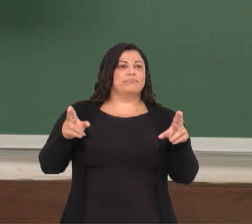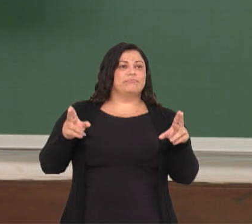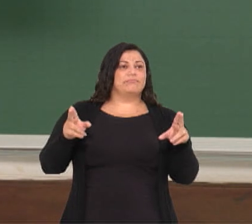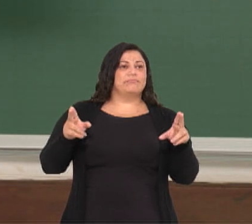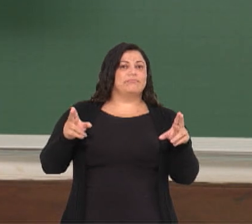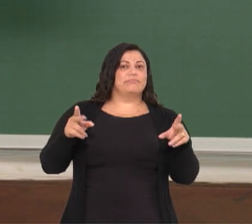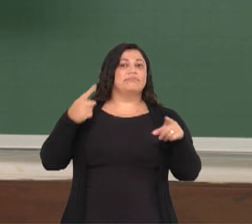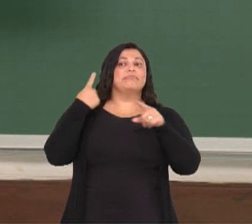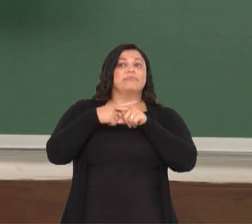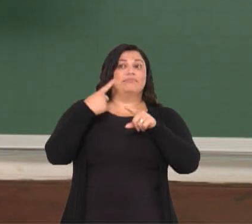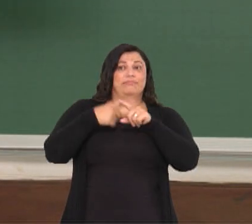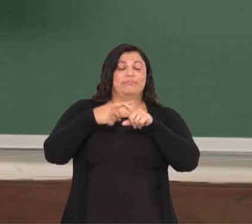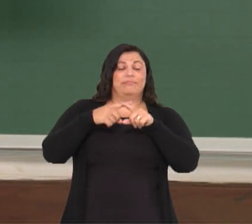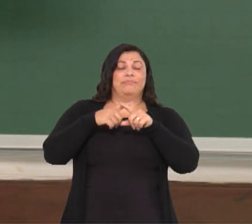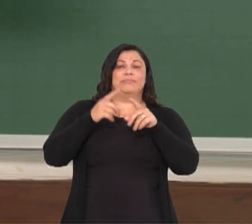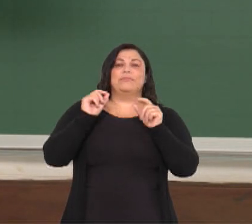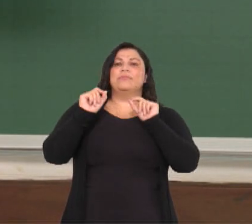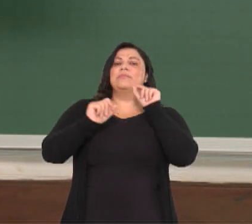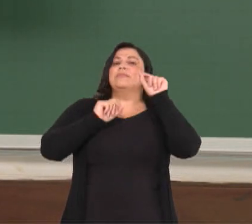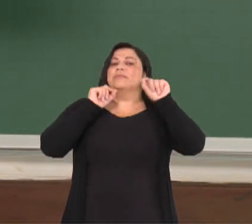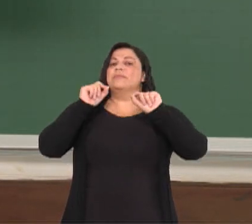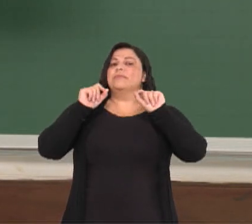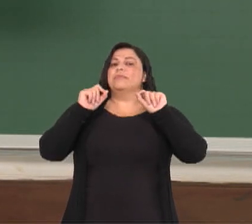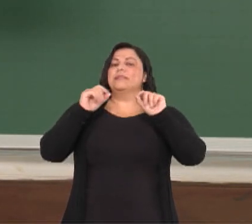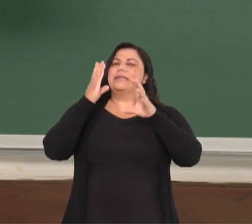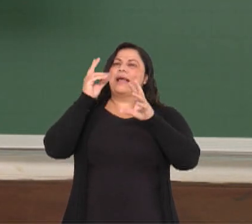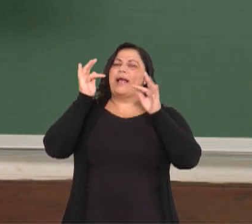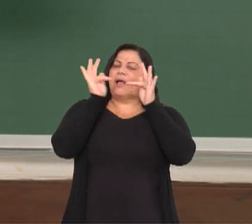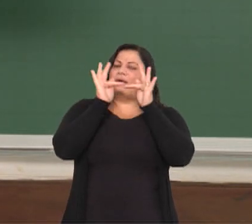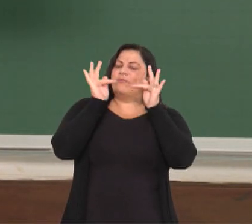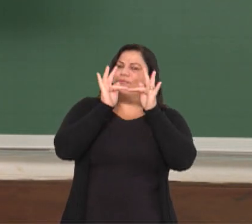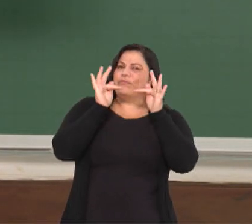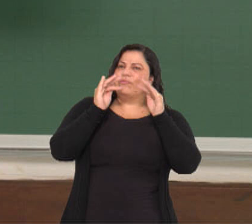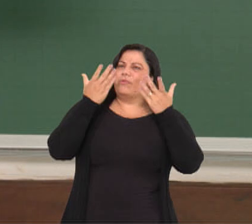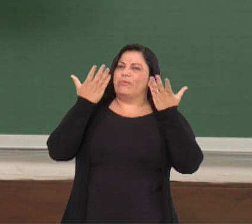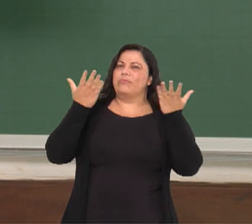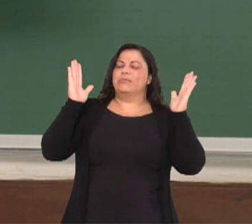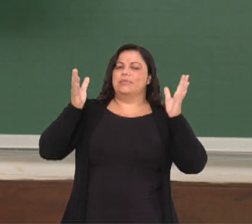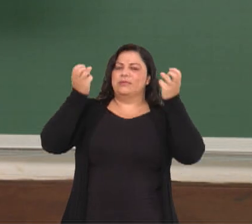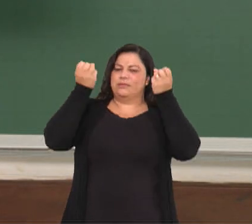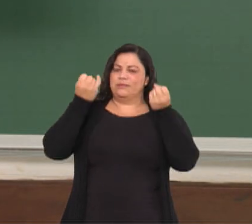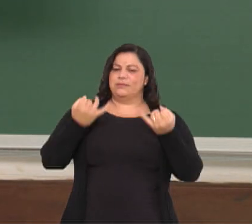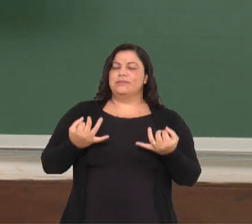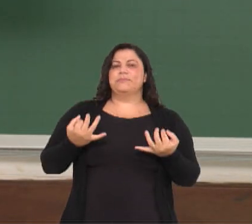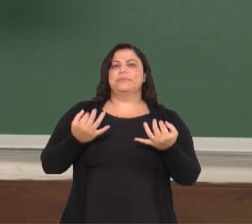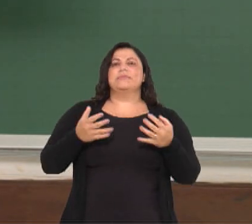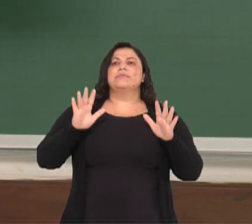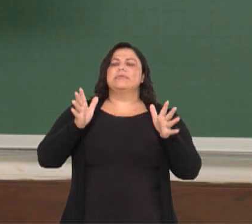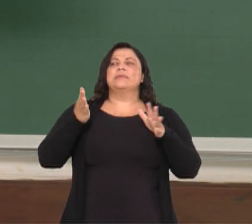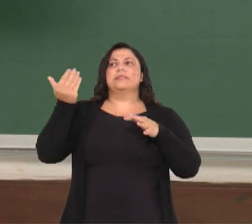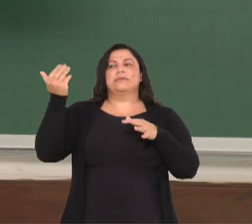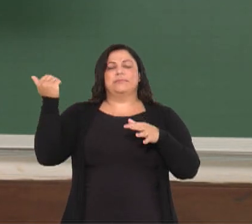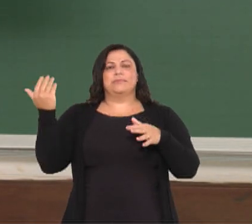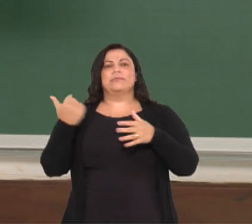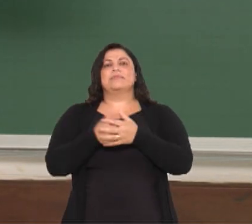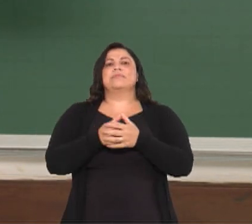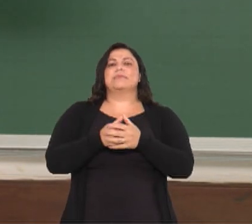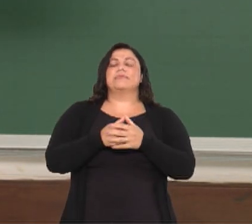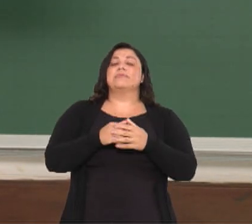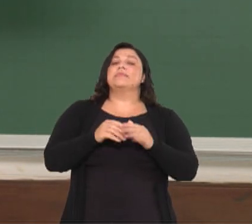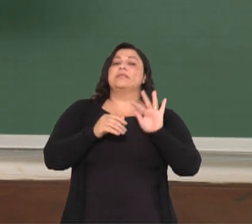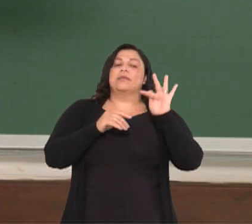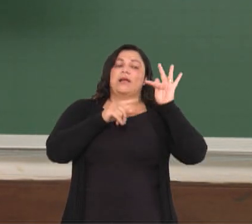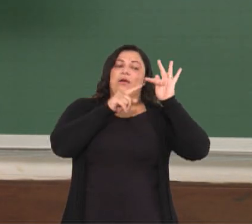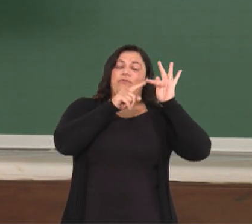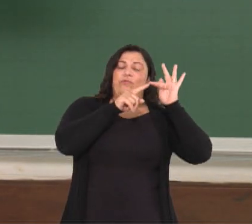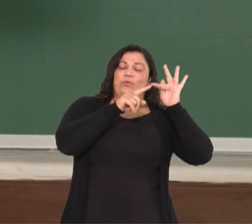lei de Coulomb, né? A lei de Coulomb prevê que a força depende do produto entre essas cargas, e essa força, a força que a carga 1 exerce